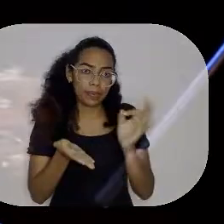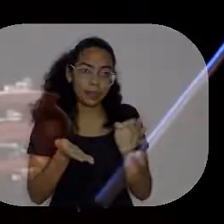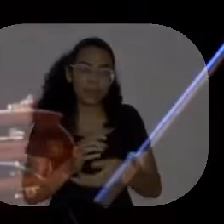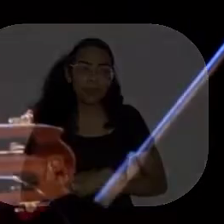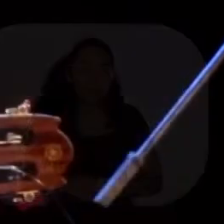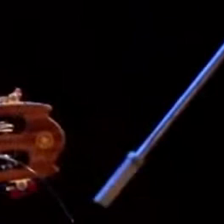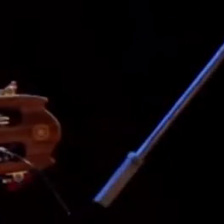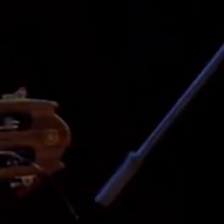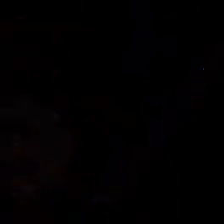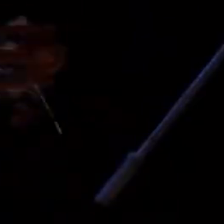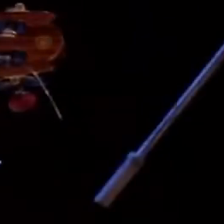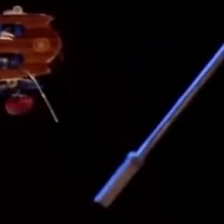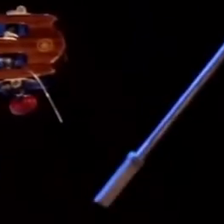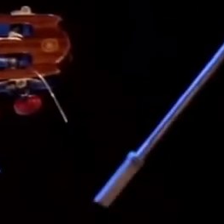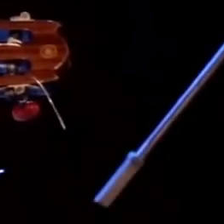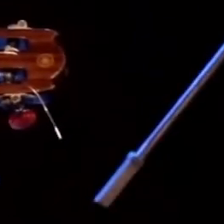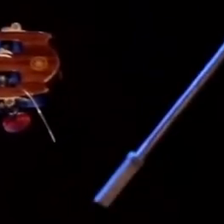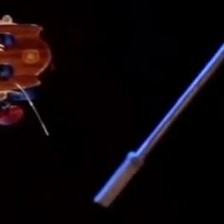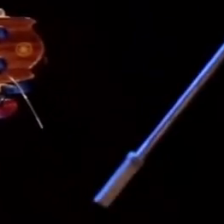Vamos fazer lá, né? Vamos lá.